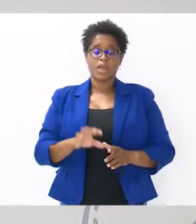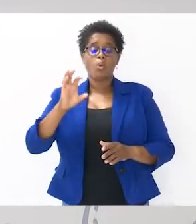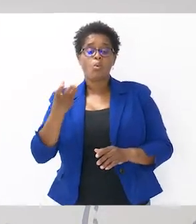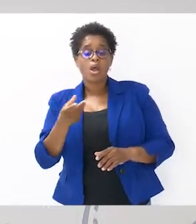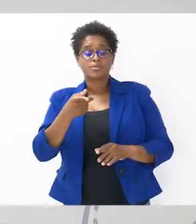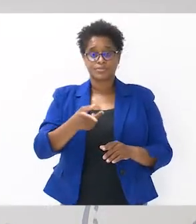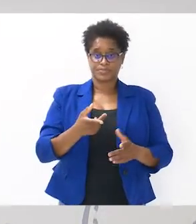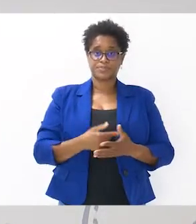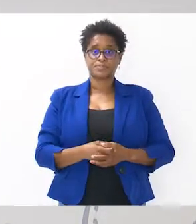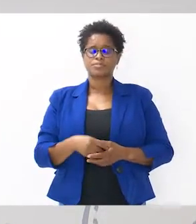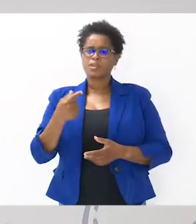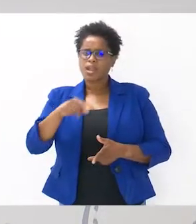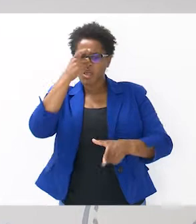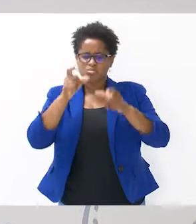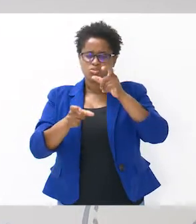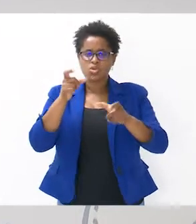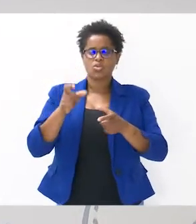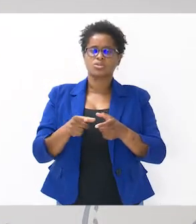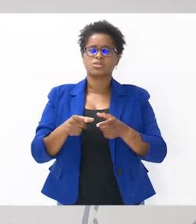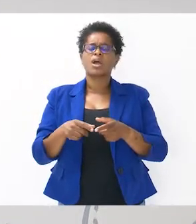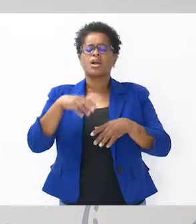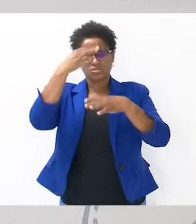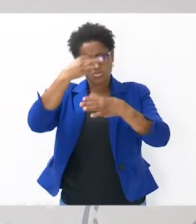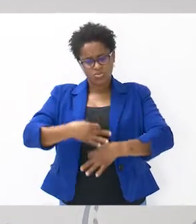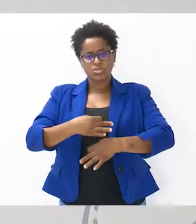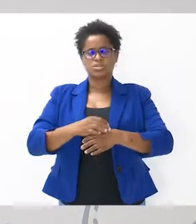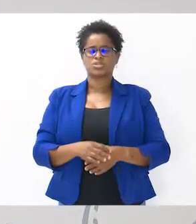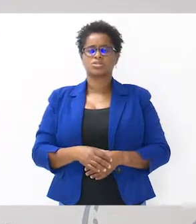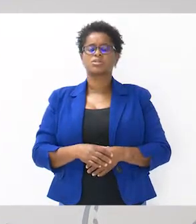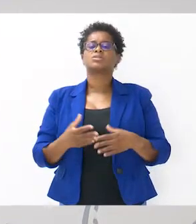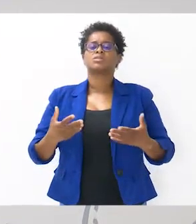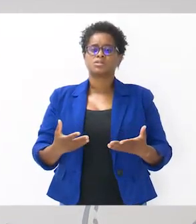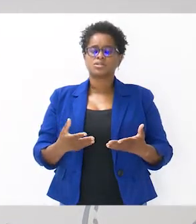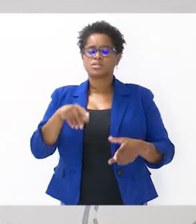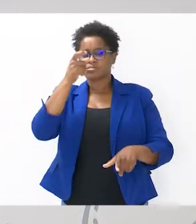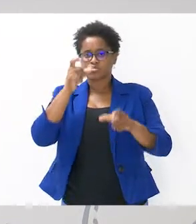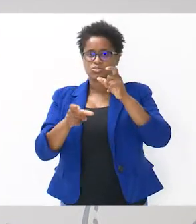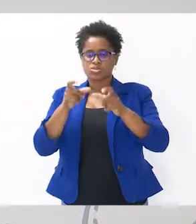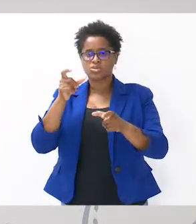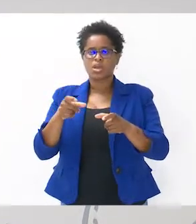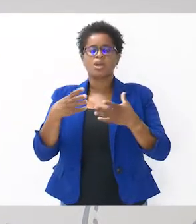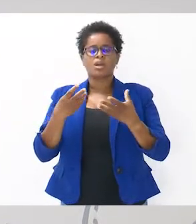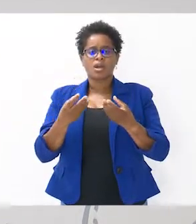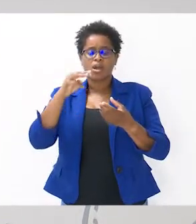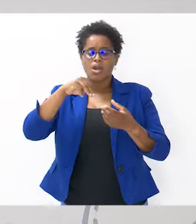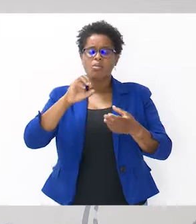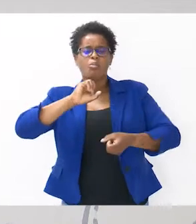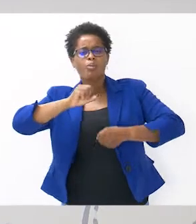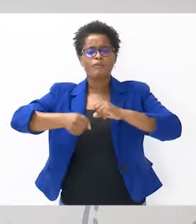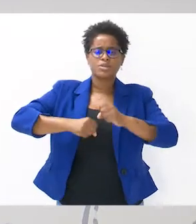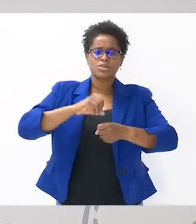quando diz respeito a personagens, a atitudes de personagens, a movimentação